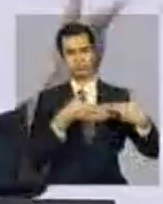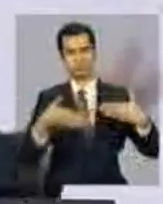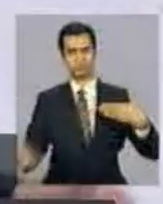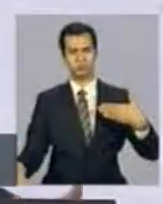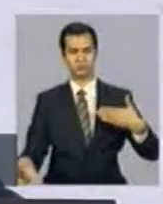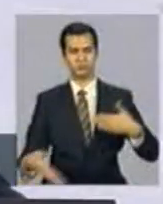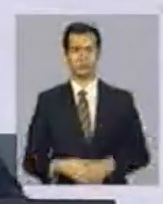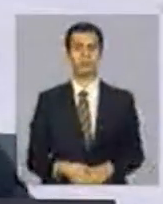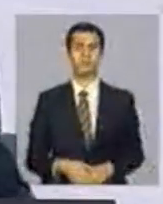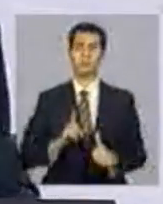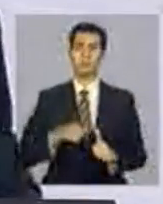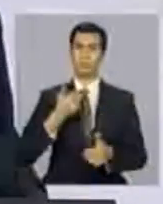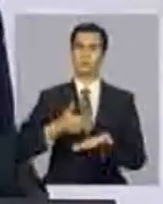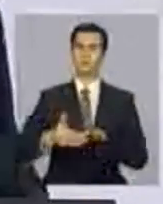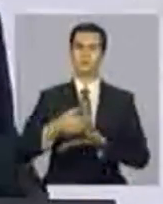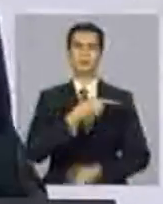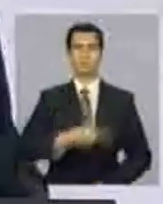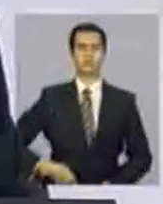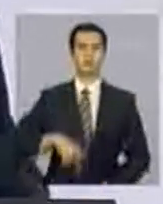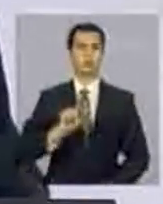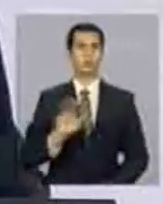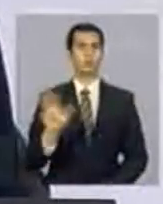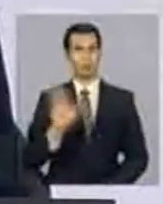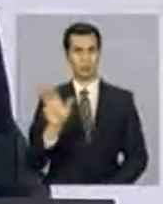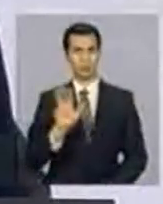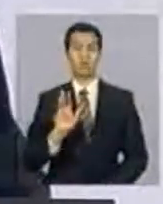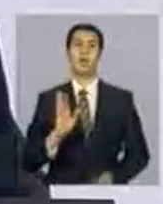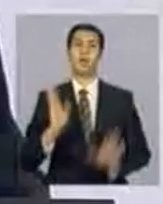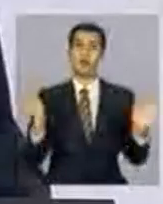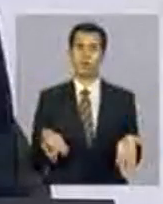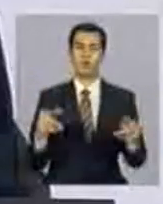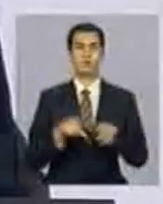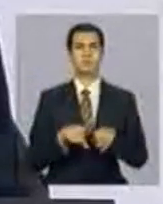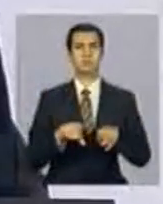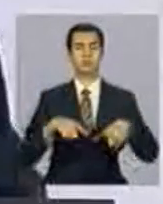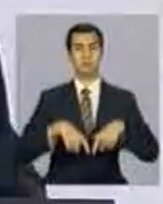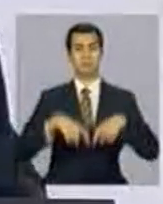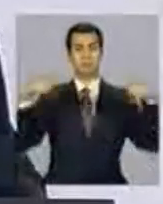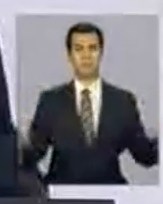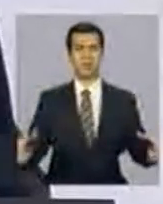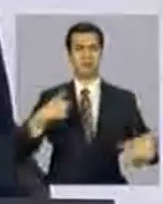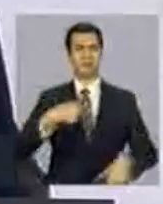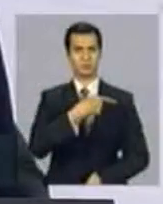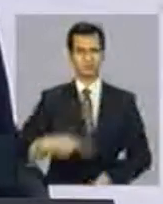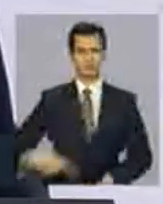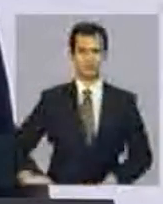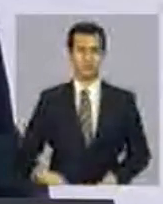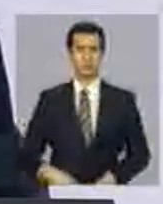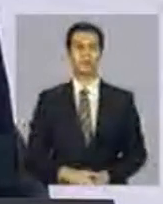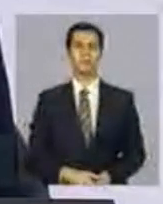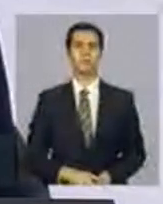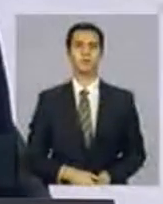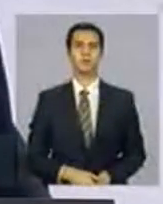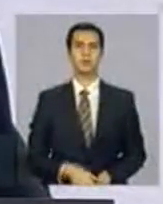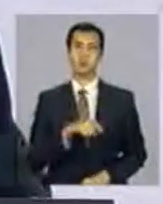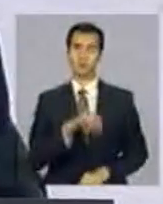destes anos, a partir do governo do presidente Lula e agora expandidos também no meu governo, são programas